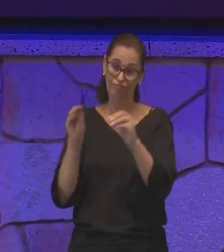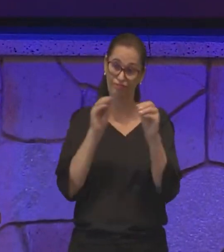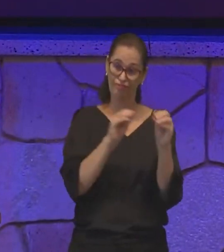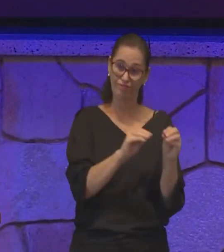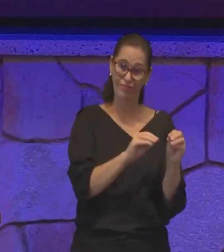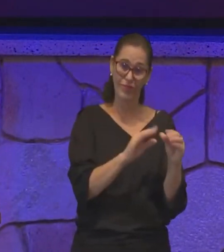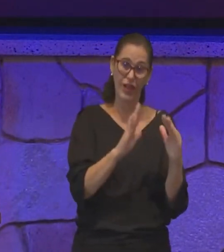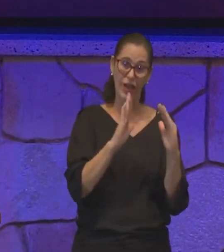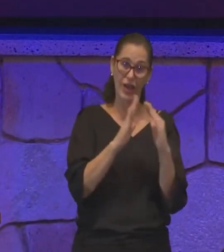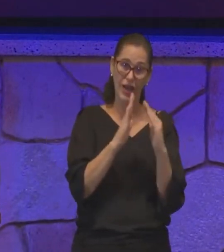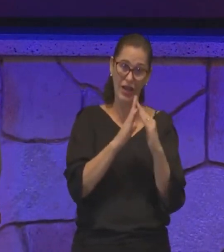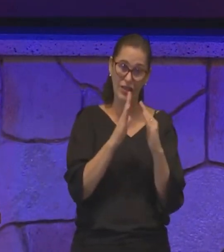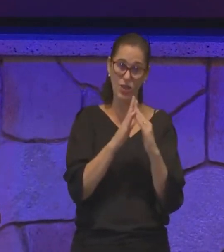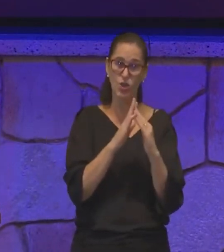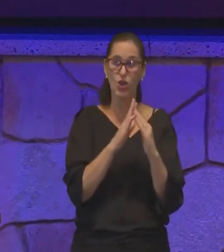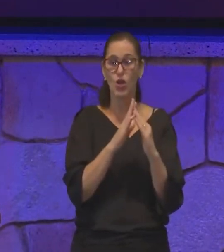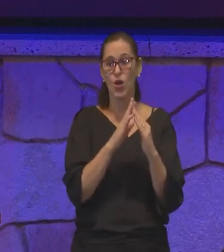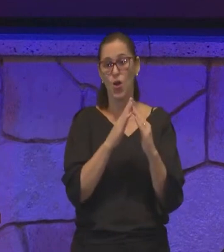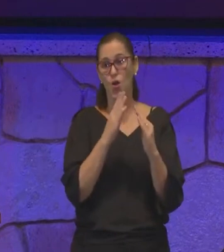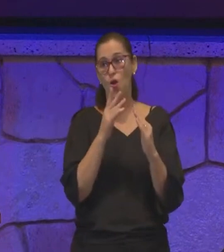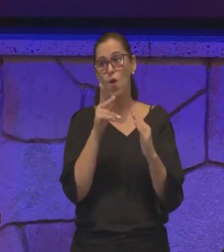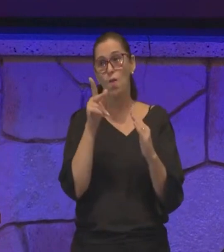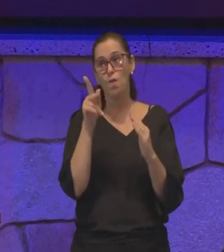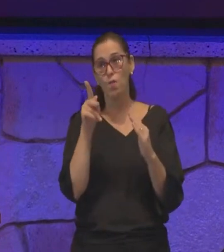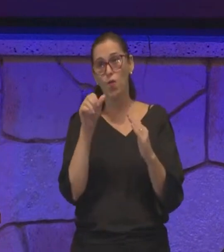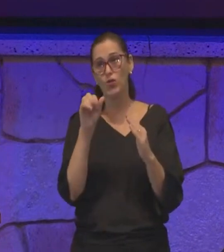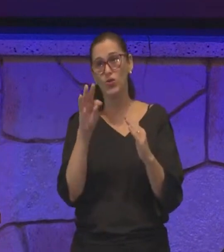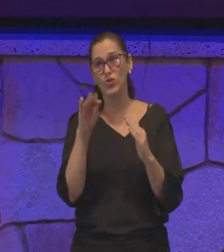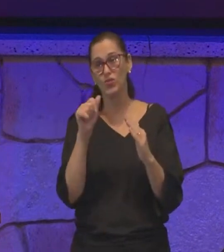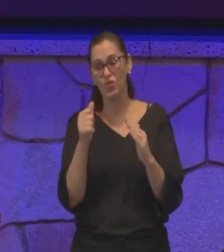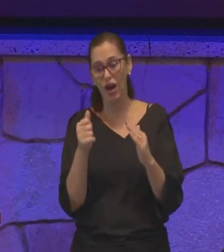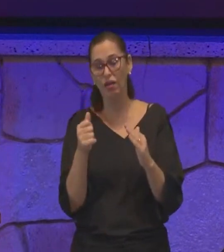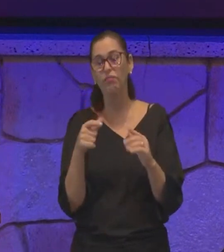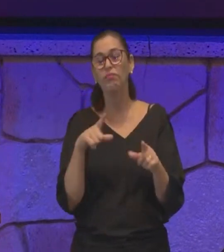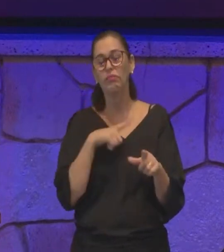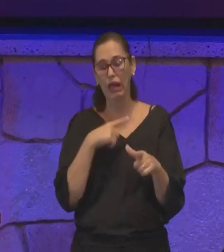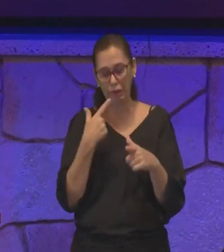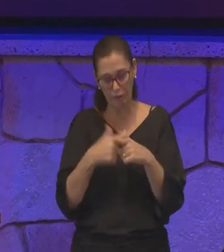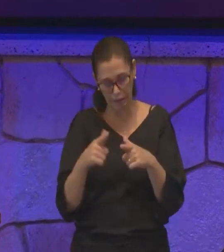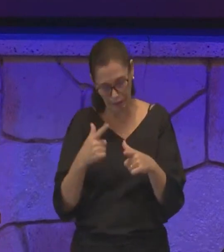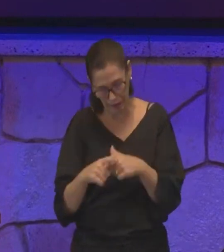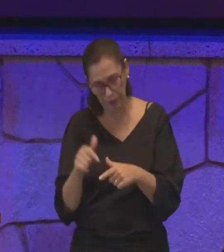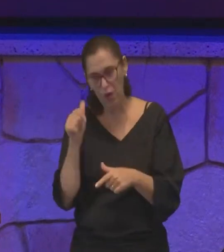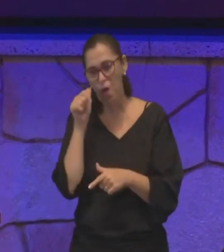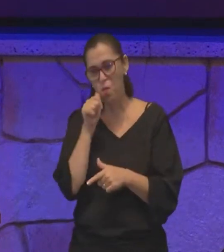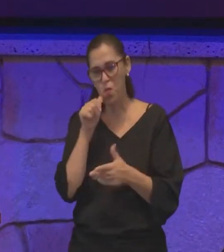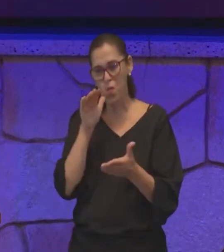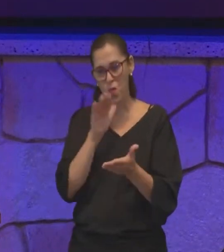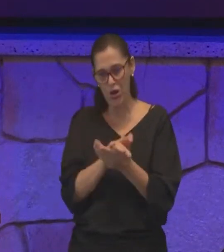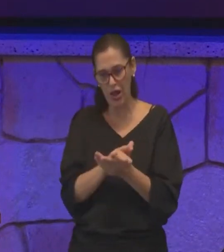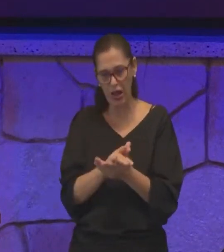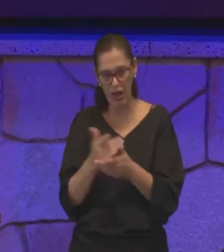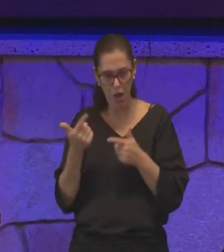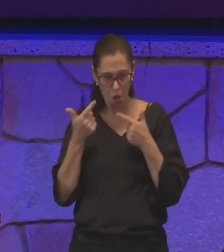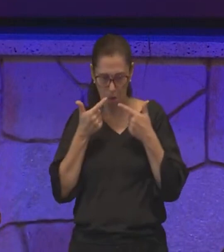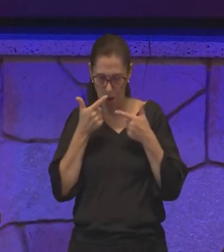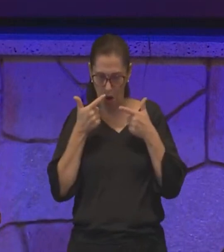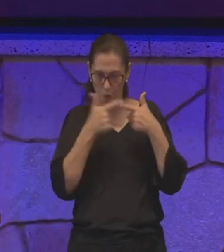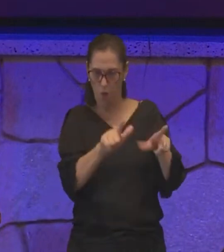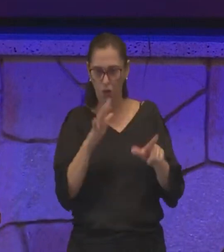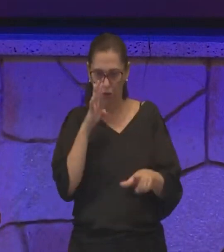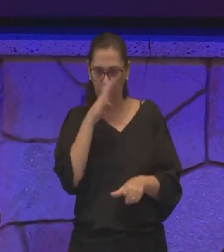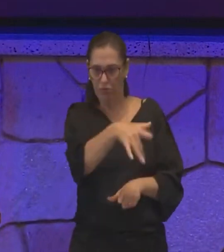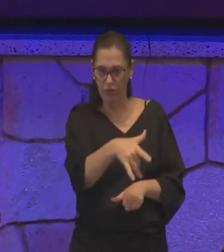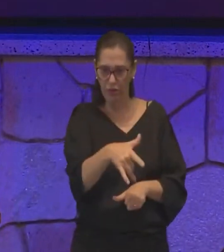a casa de Potifar, tem aquela dificuldade e aquele problema com a mulher de Potifar, que o acusa de assédio, e